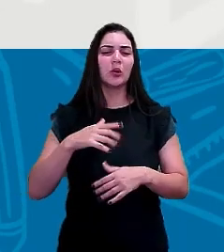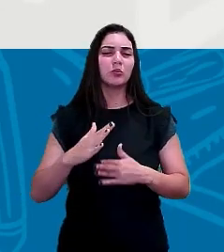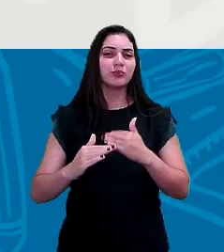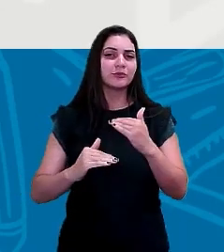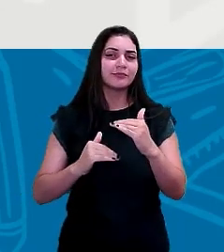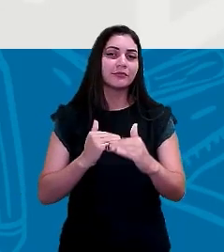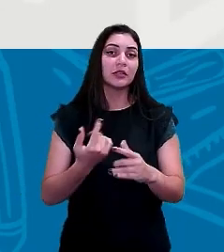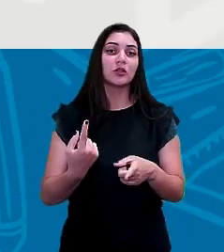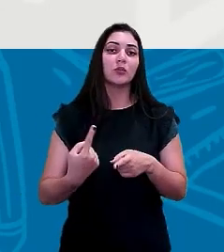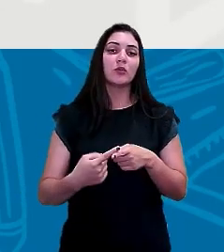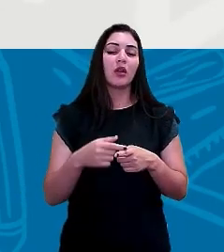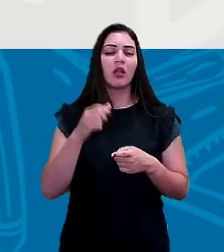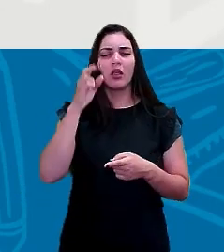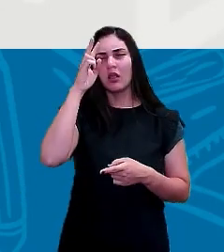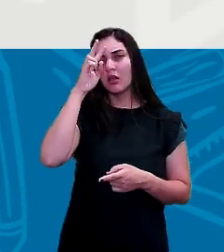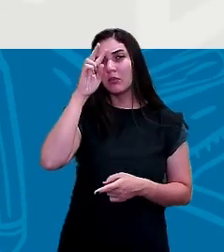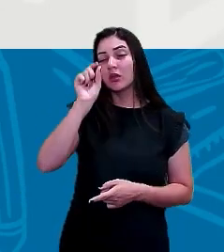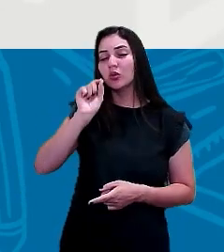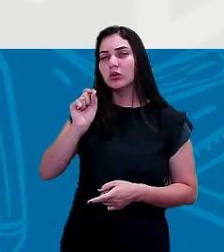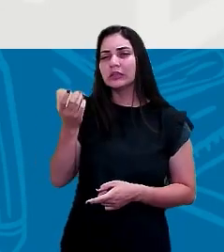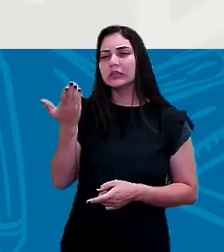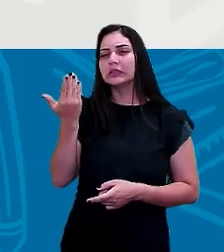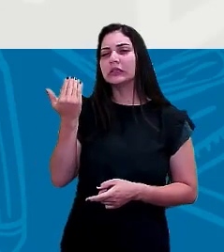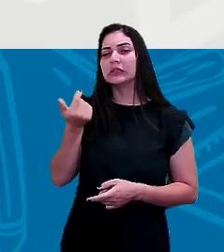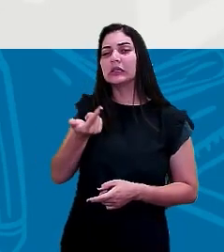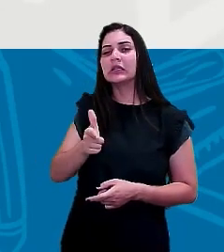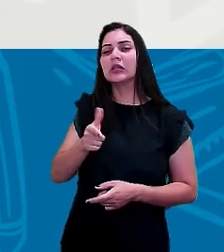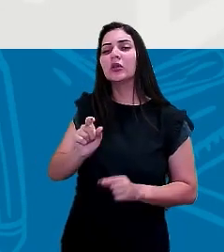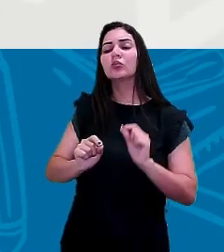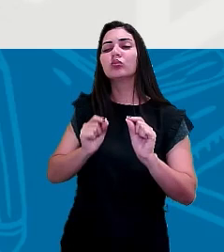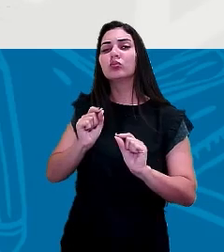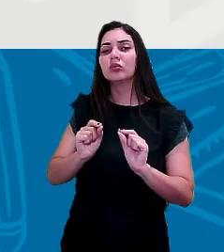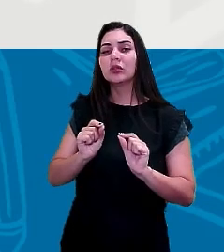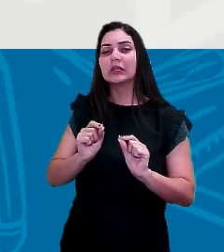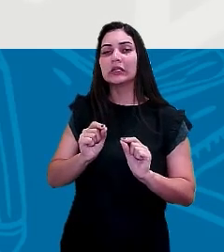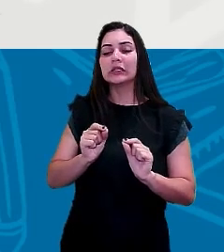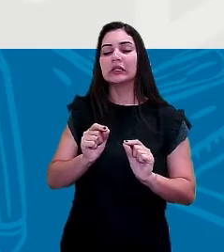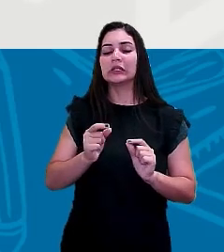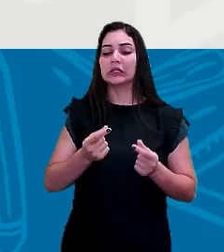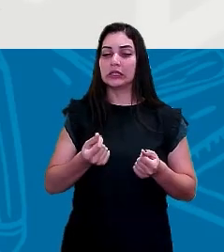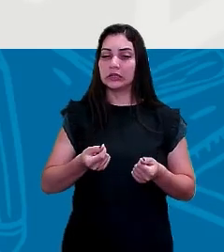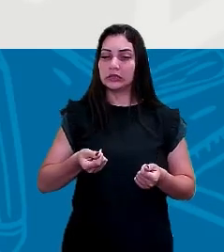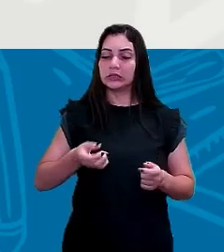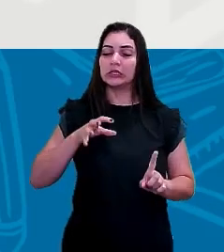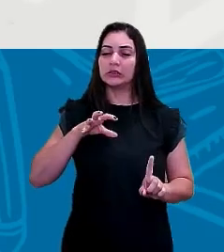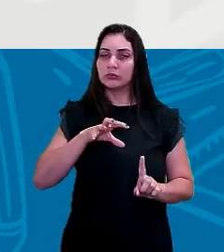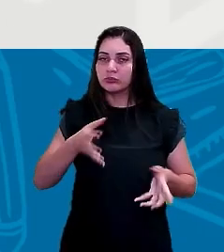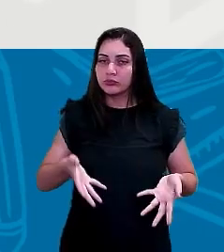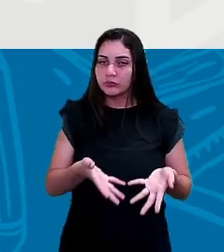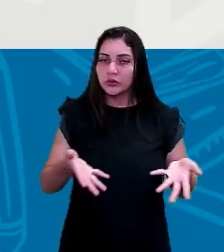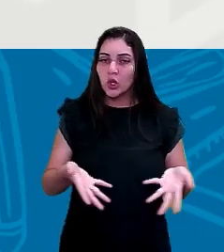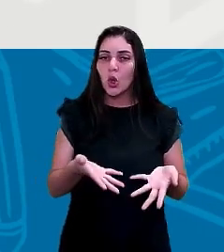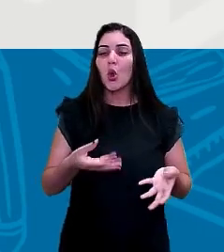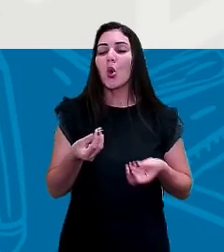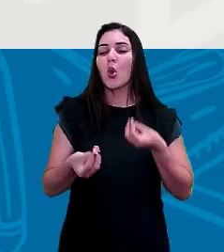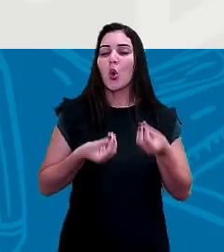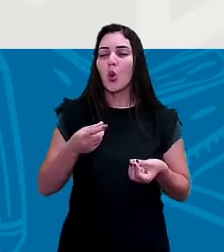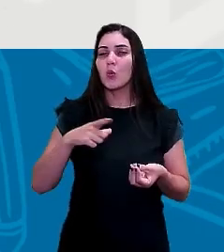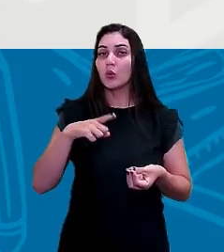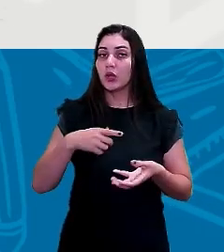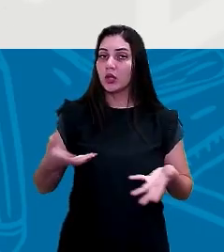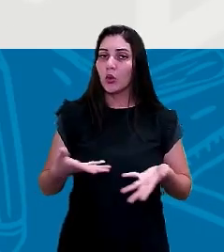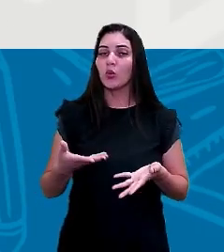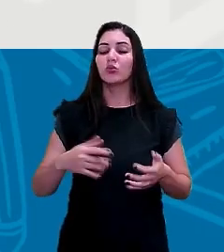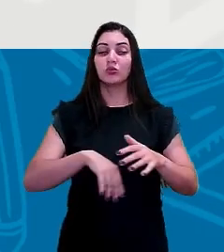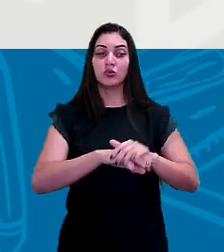processo. Porque, lembrando que naquele tempo não se tinha tanto investimento em futebol como nós vemos hoje. O jogo de